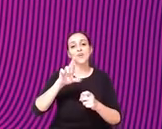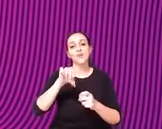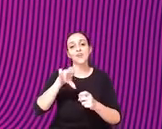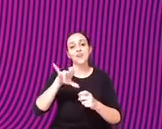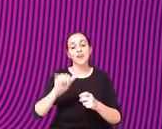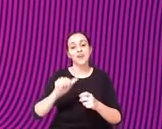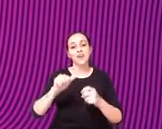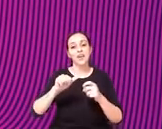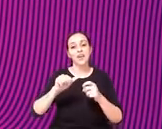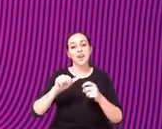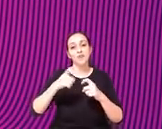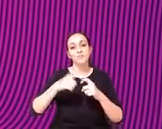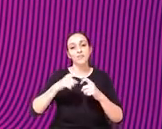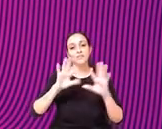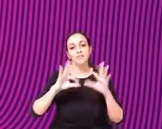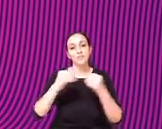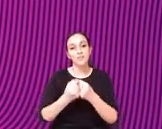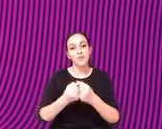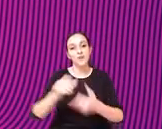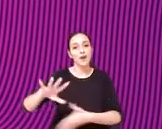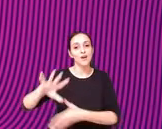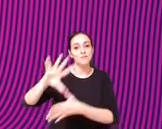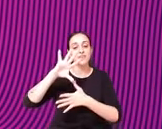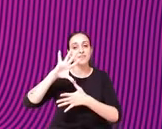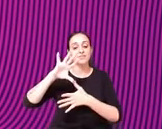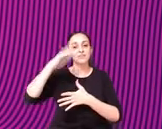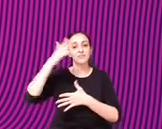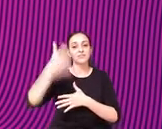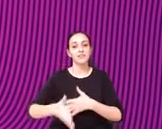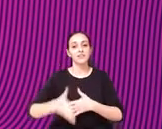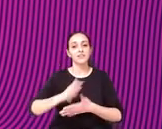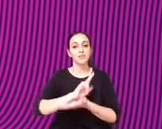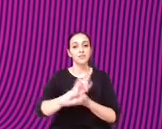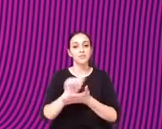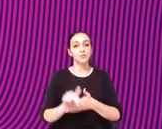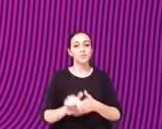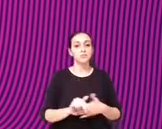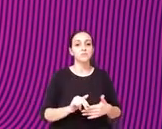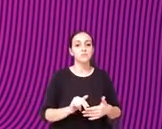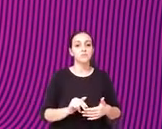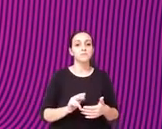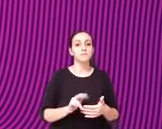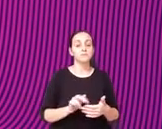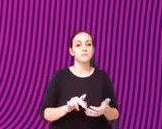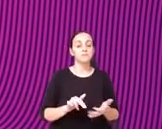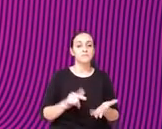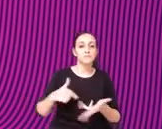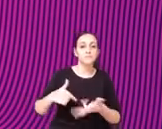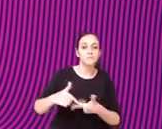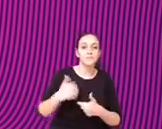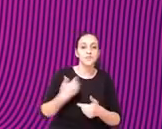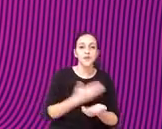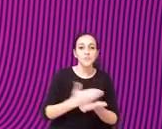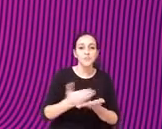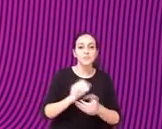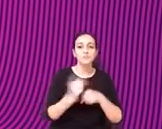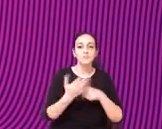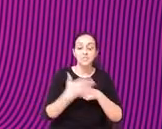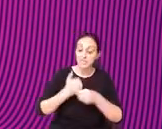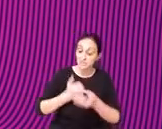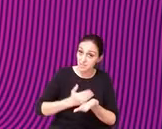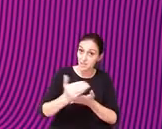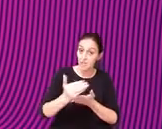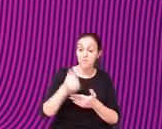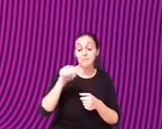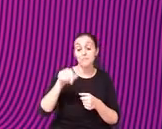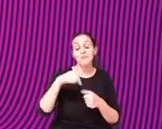no Complexo Américas, onde muitos consultórios de cardiologia, no início da pandemia, estavam fechados, mas os médicos